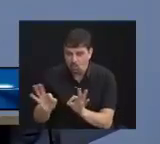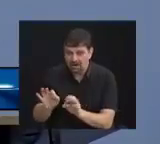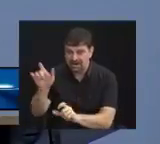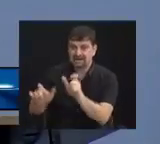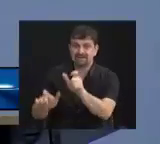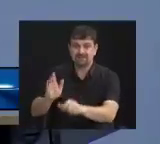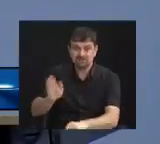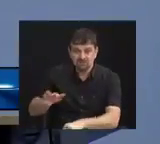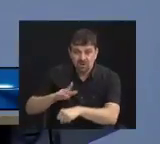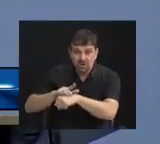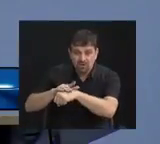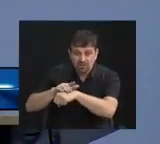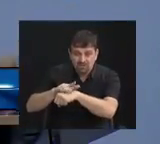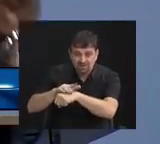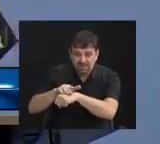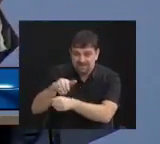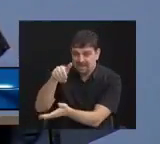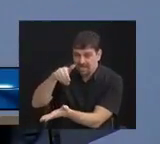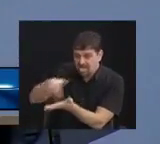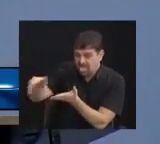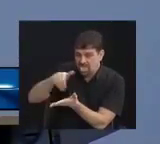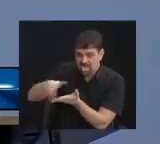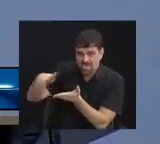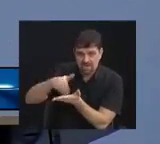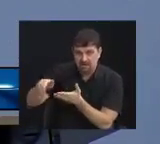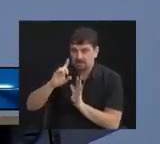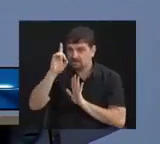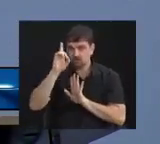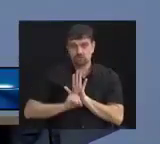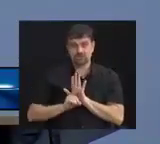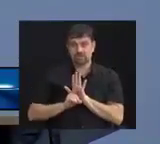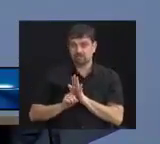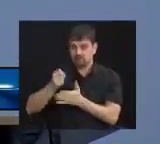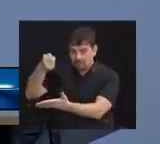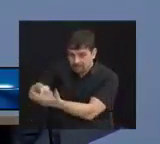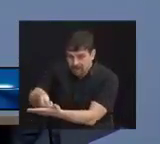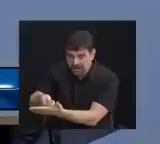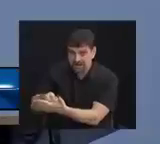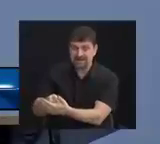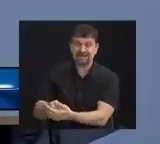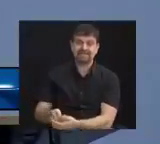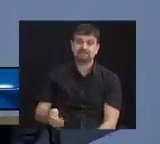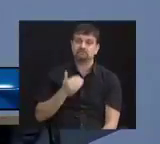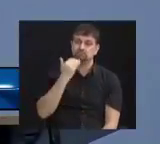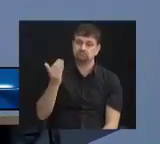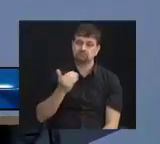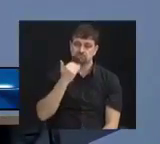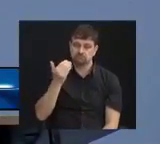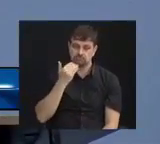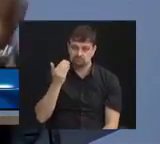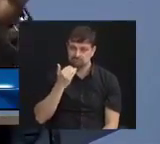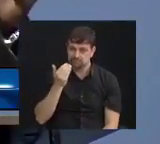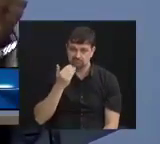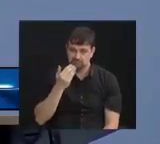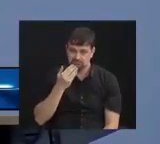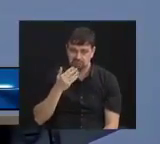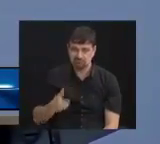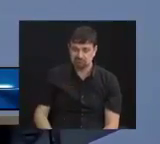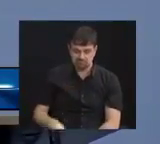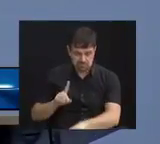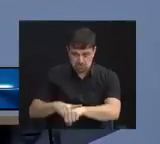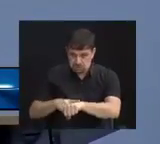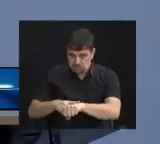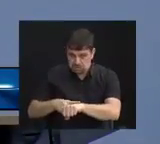ocupacional que foram demitidos, não receberam seus direitos, não sabem quando vão receber e foram